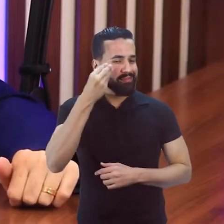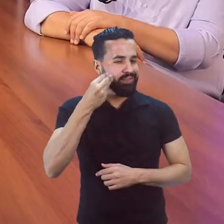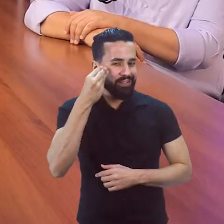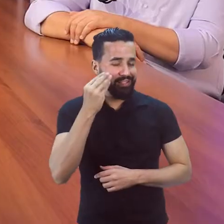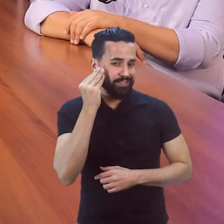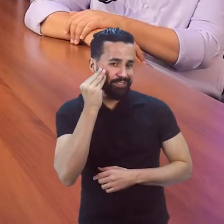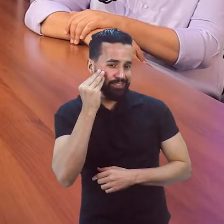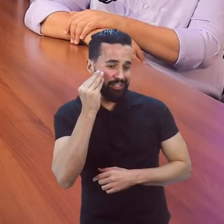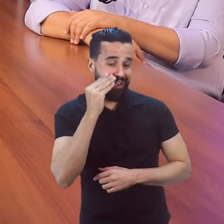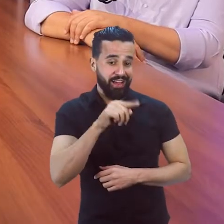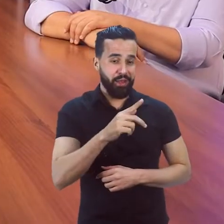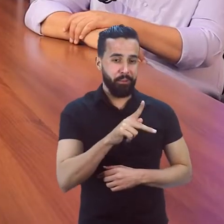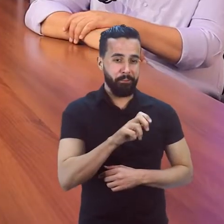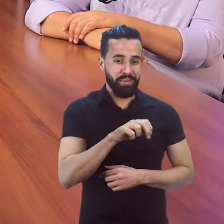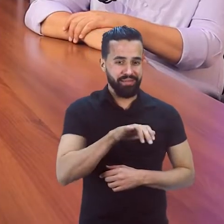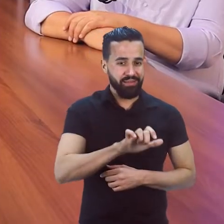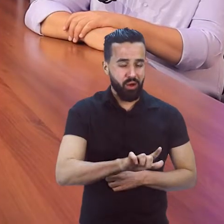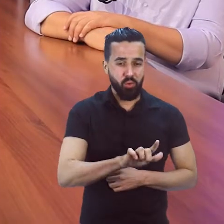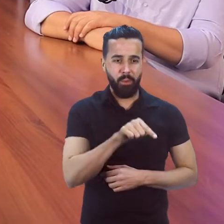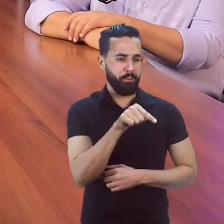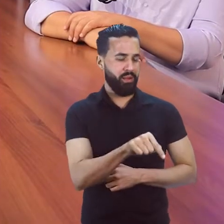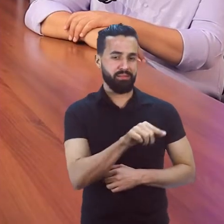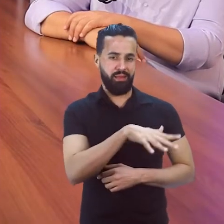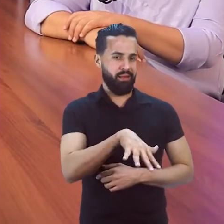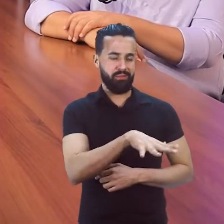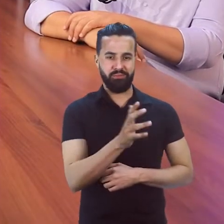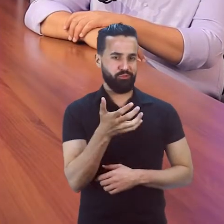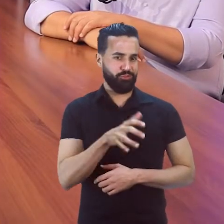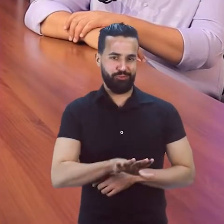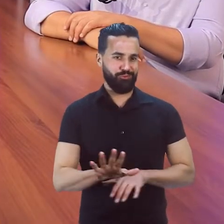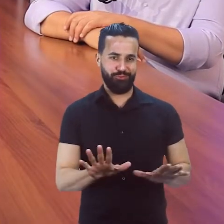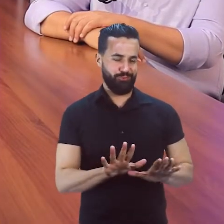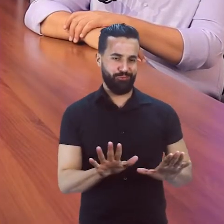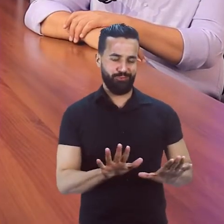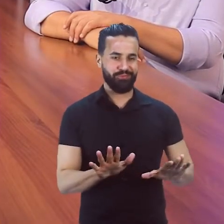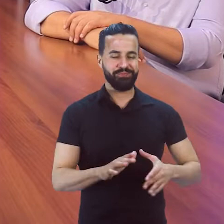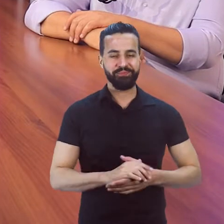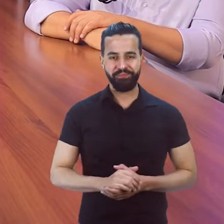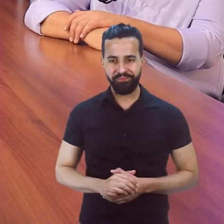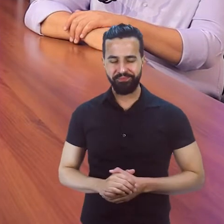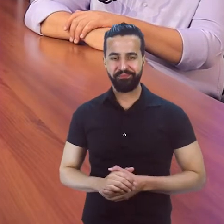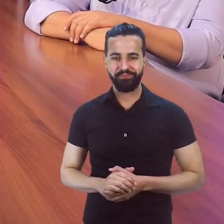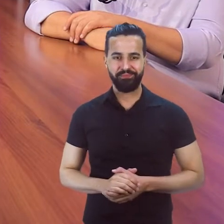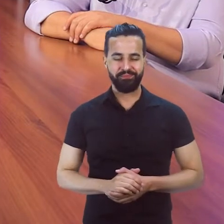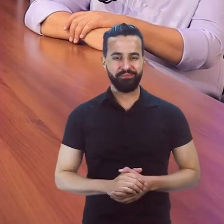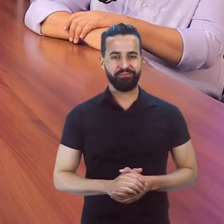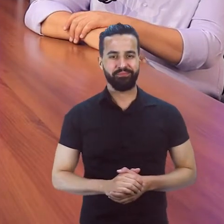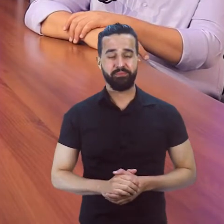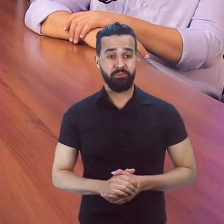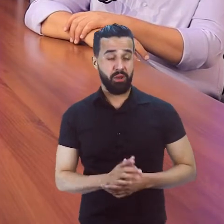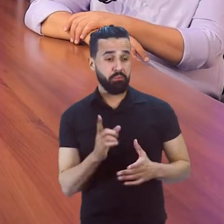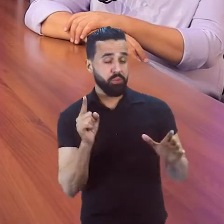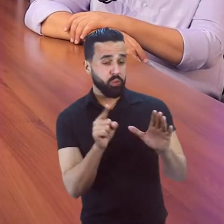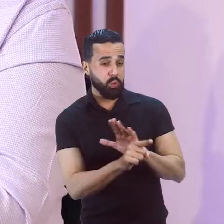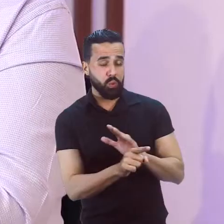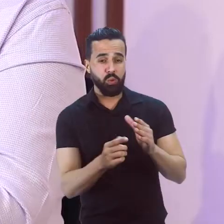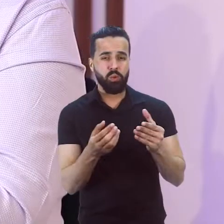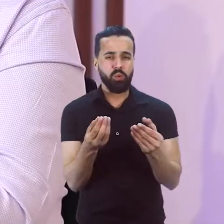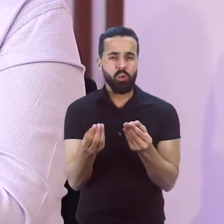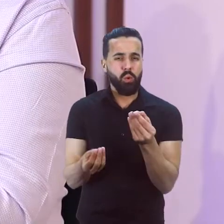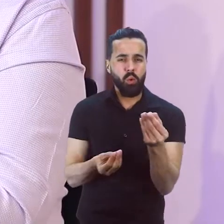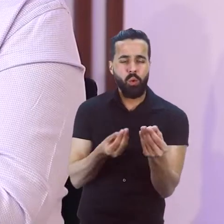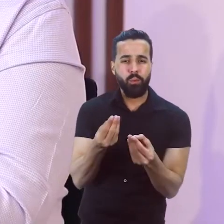penal. Olha aí, que coisa boa. Ô Herbert, e como é que foi, assim, a